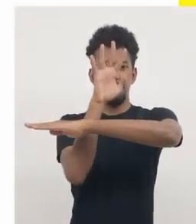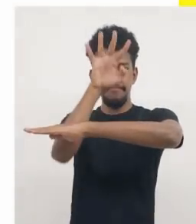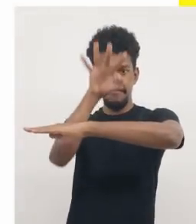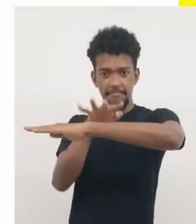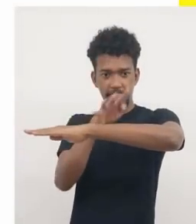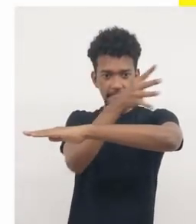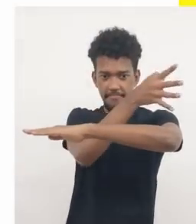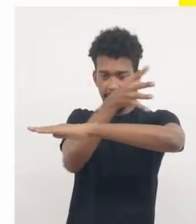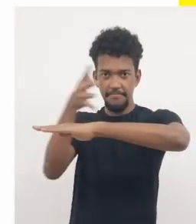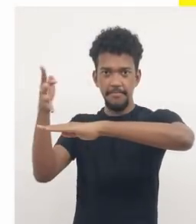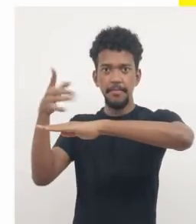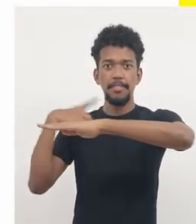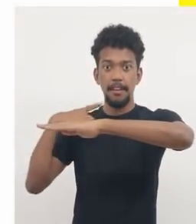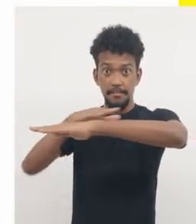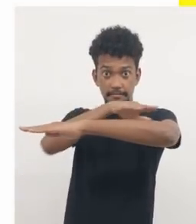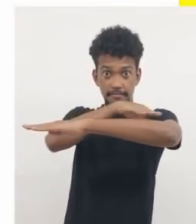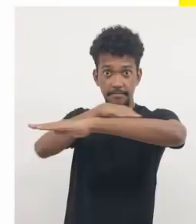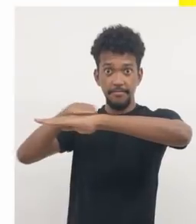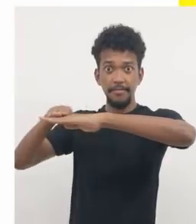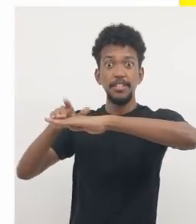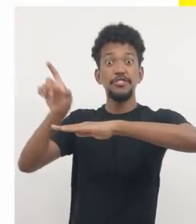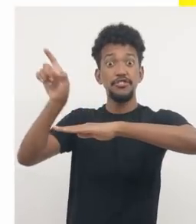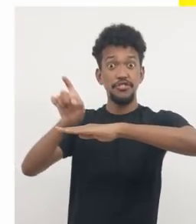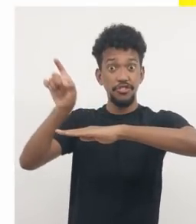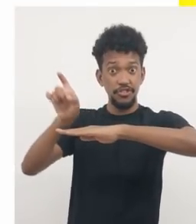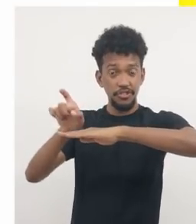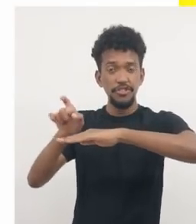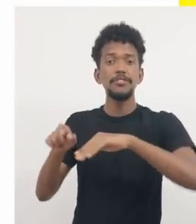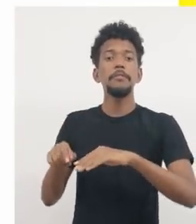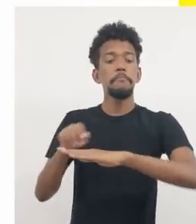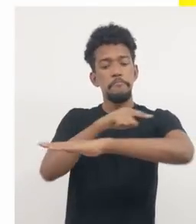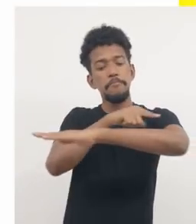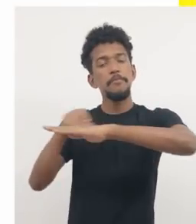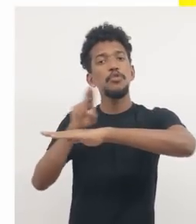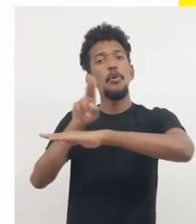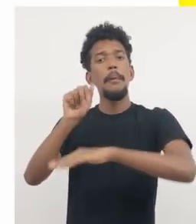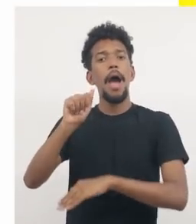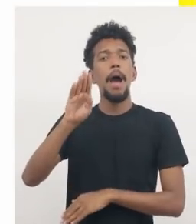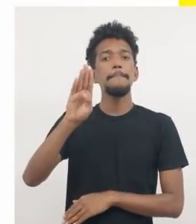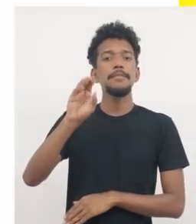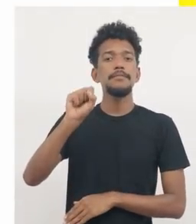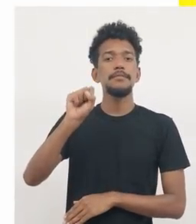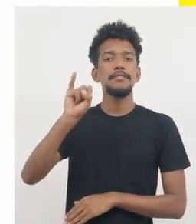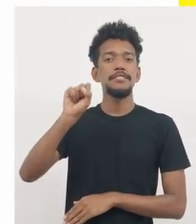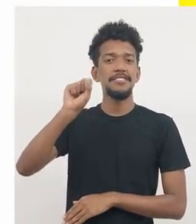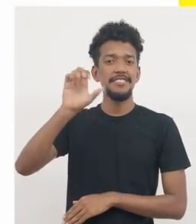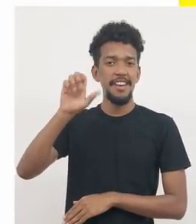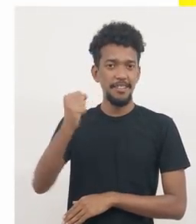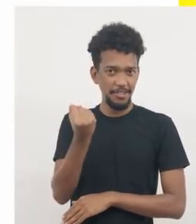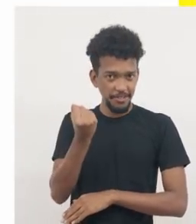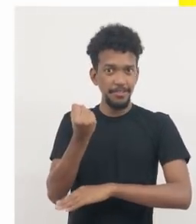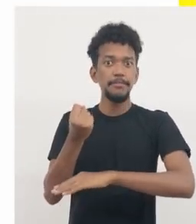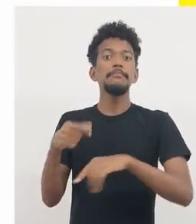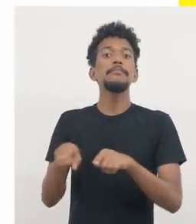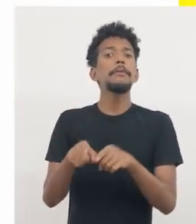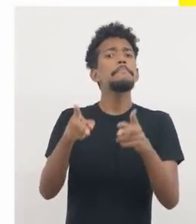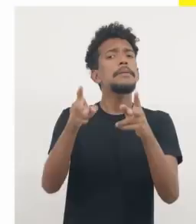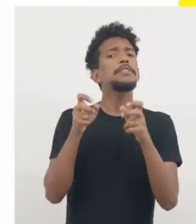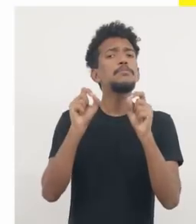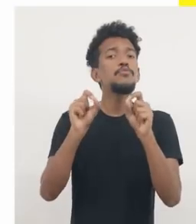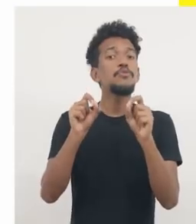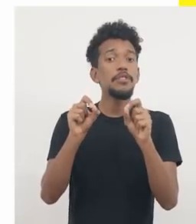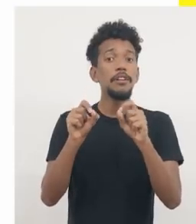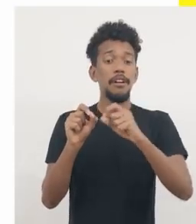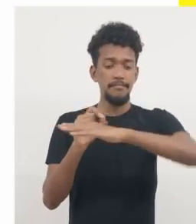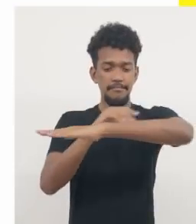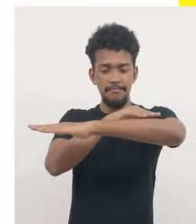falamos de plano cartesiano, nós temos o eixo X, ou também chamado de abscissa. Perceba que